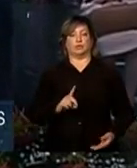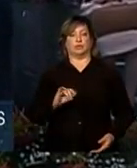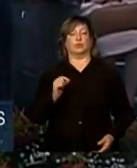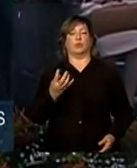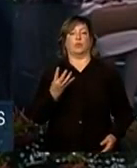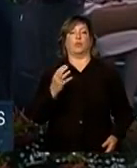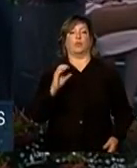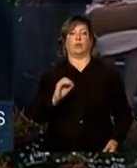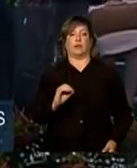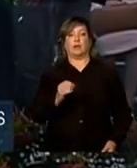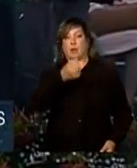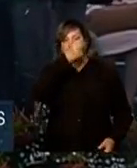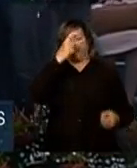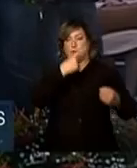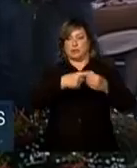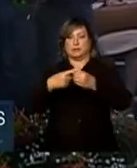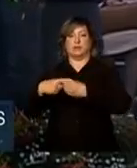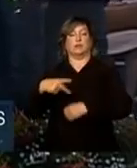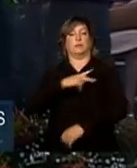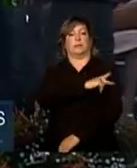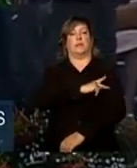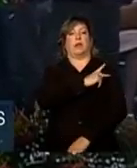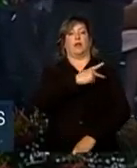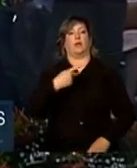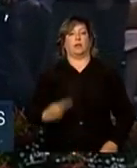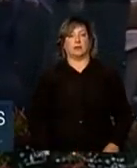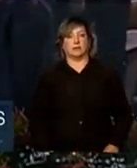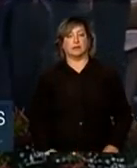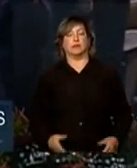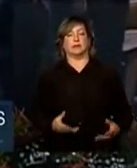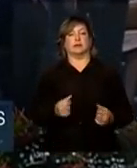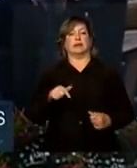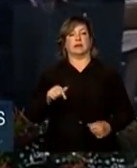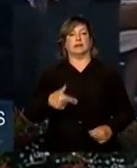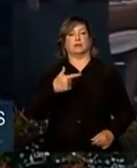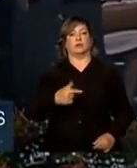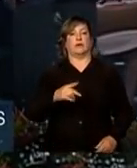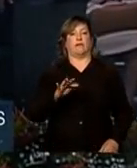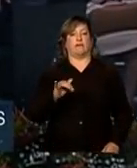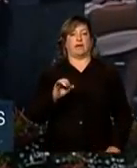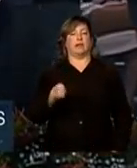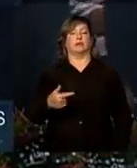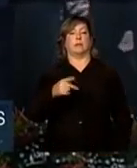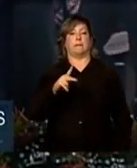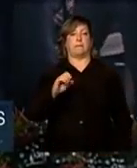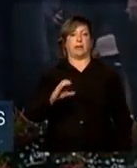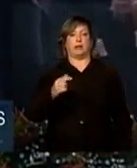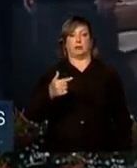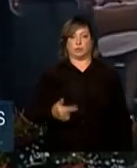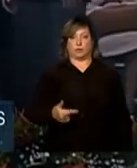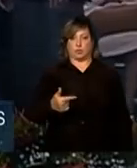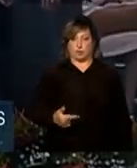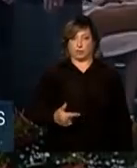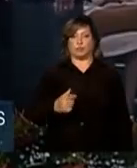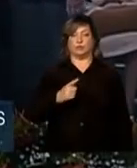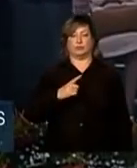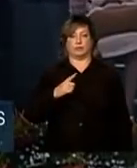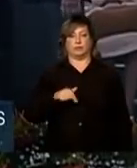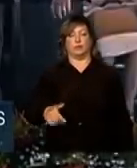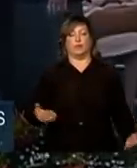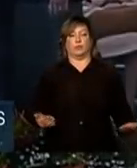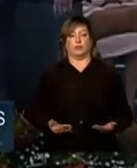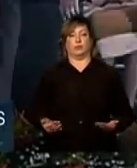40 municípios piauienses contemplados na segunda fase do PAC 2, Programa de Aceleração